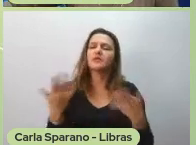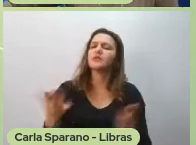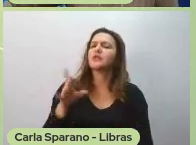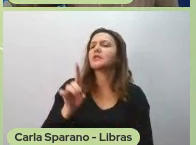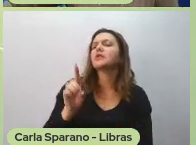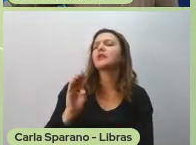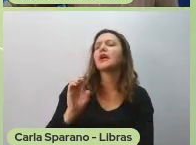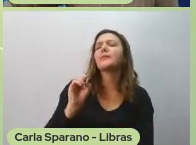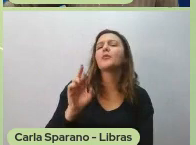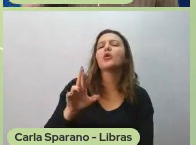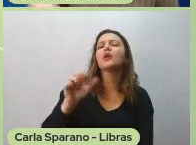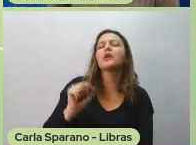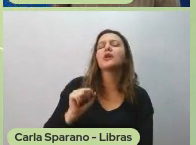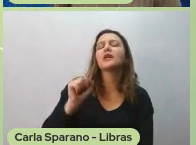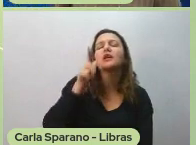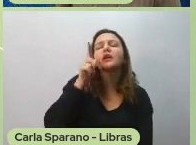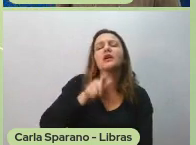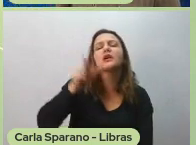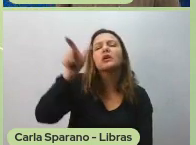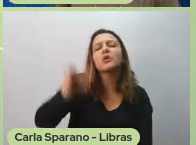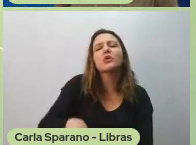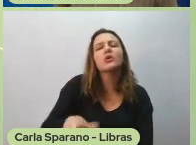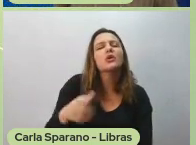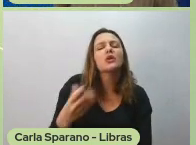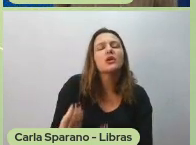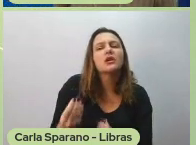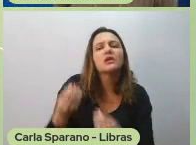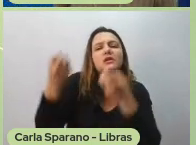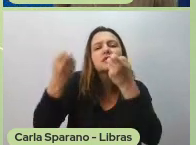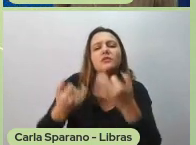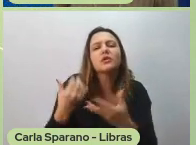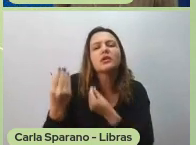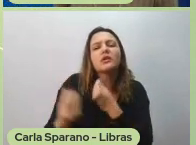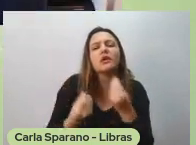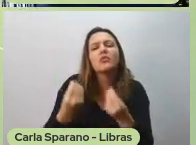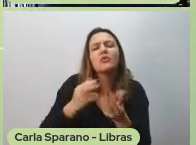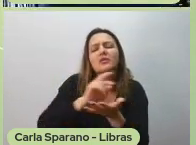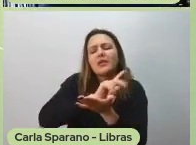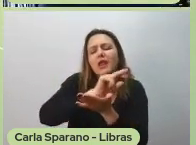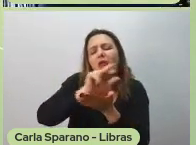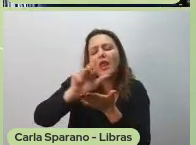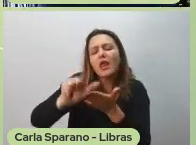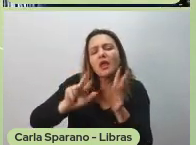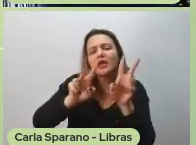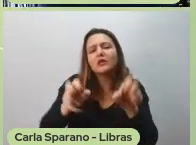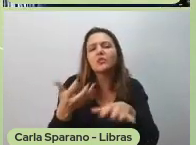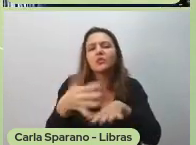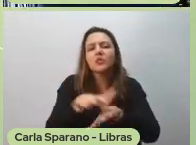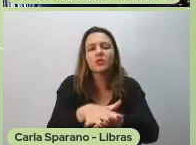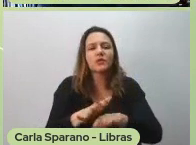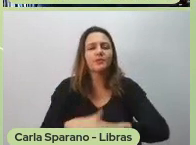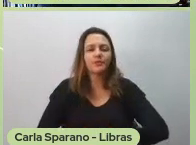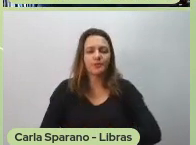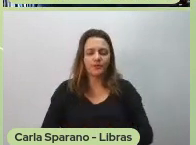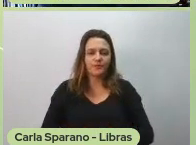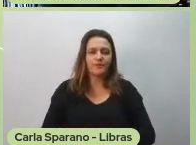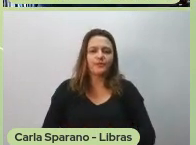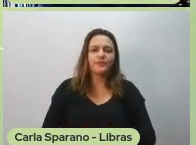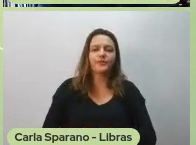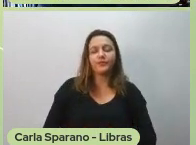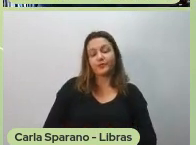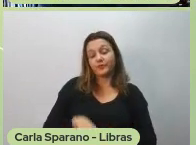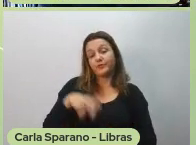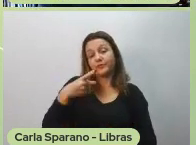lidar com esses múltiplos aspectos da inclusão? Samuel, aqui na TIM a